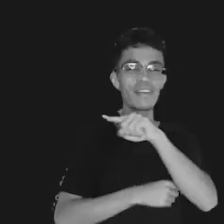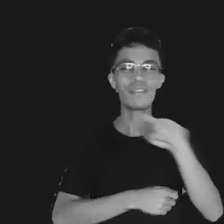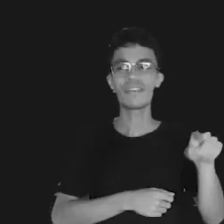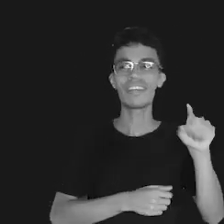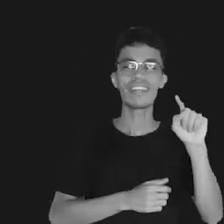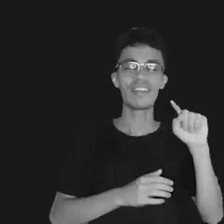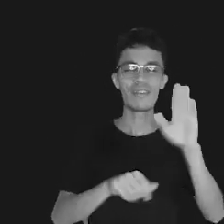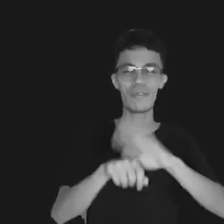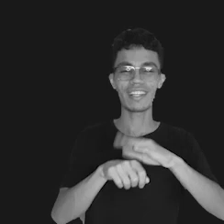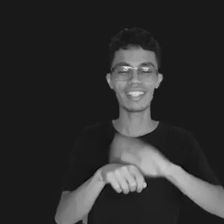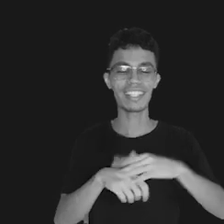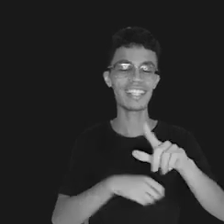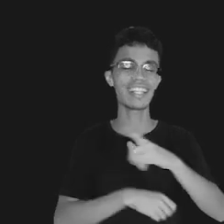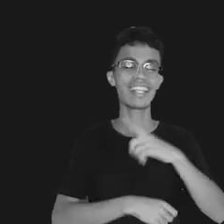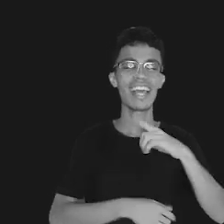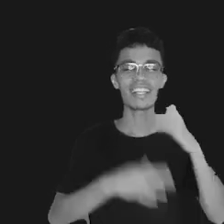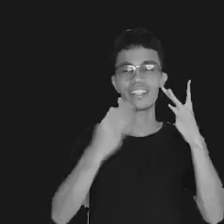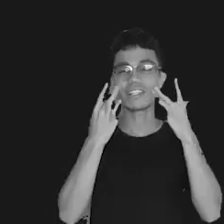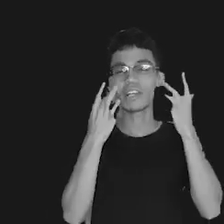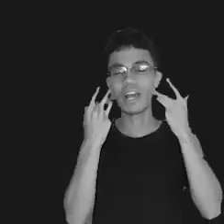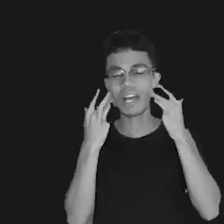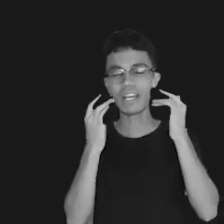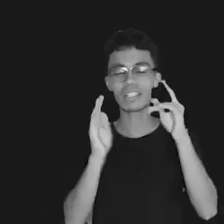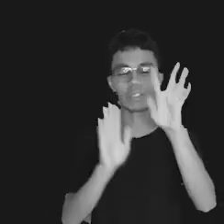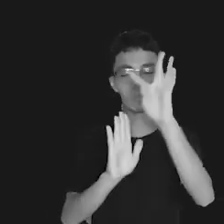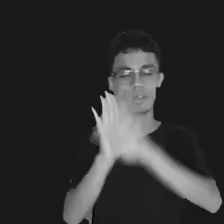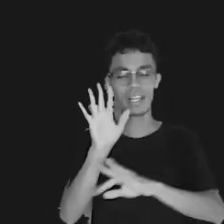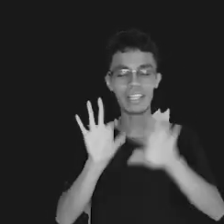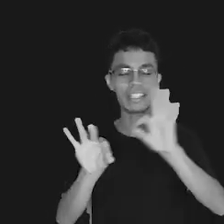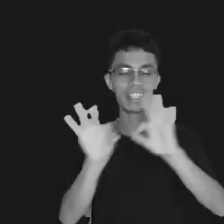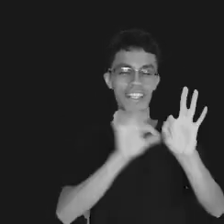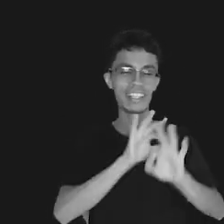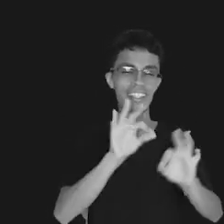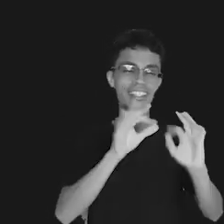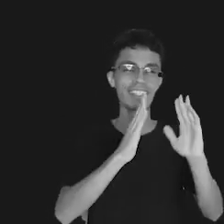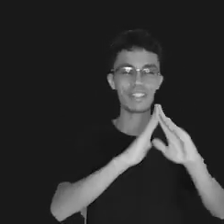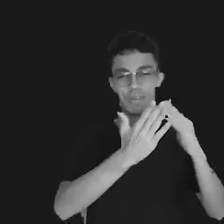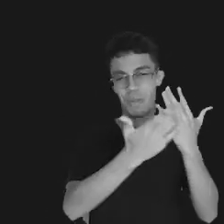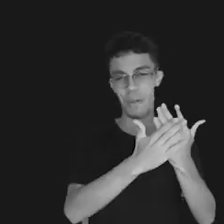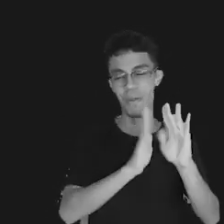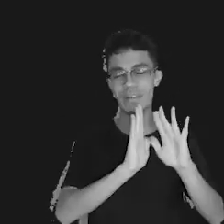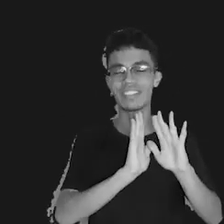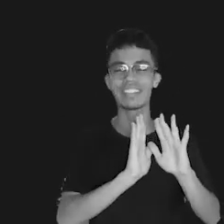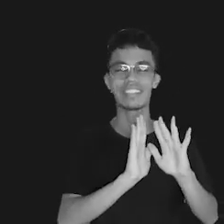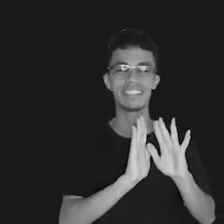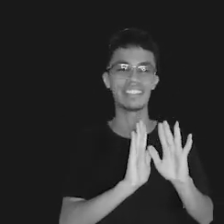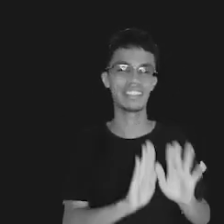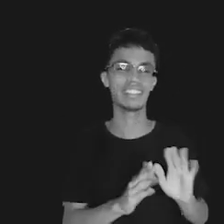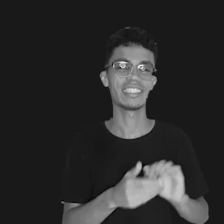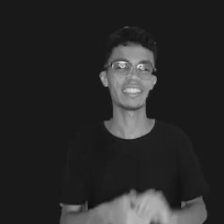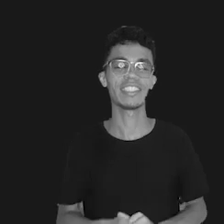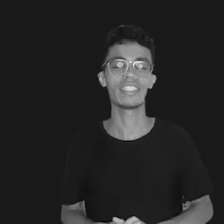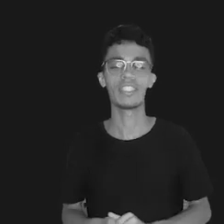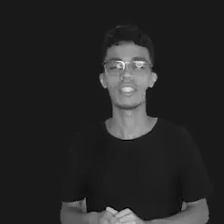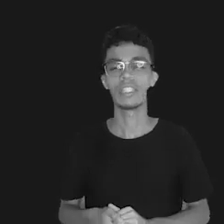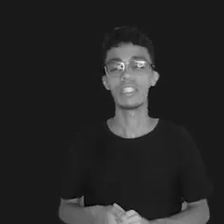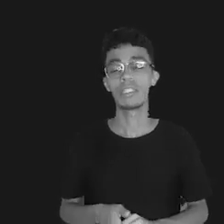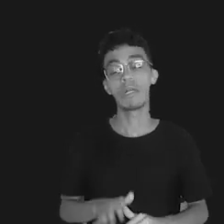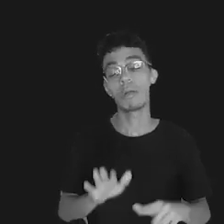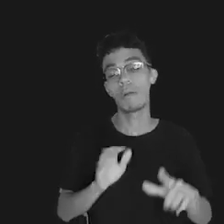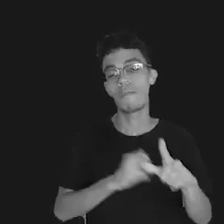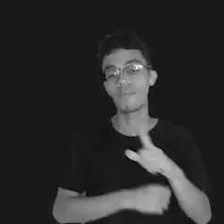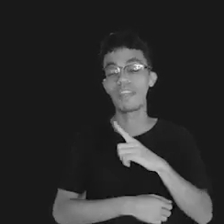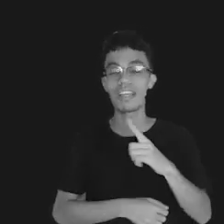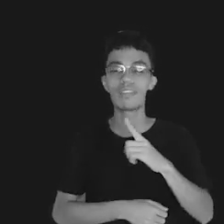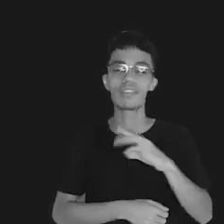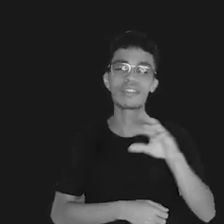Algumas peças chegaram a ser encenadas em montagens estudantis. Teve uma montagem